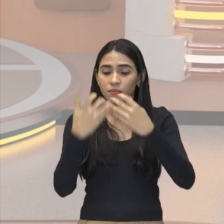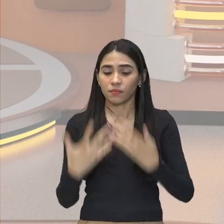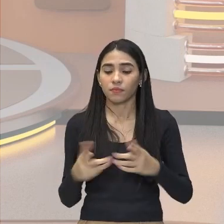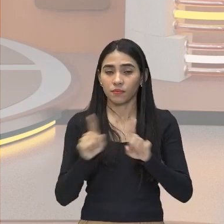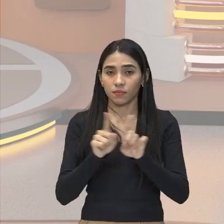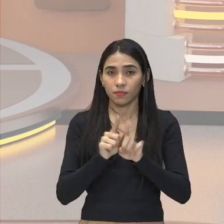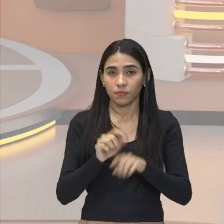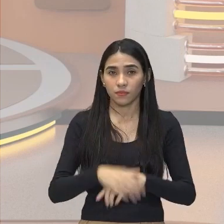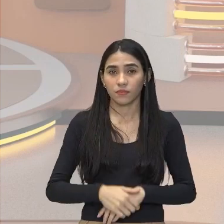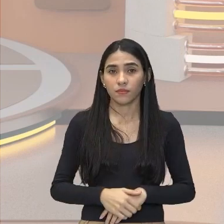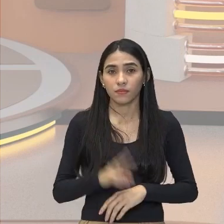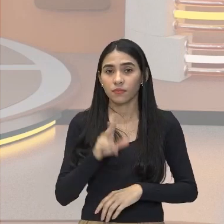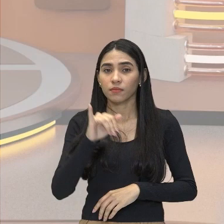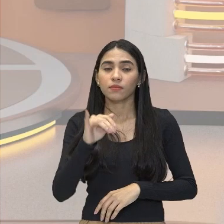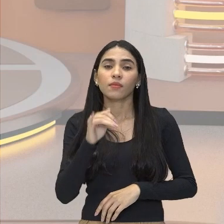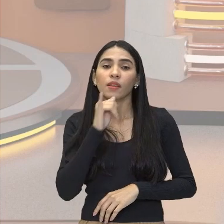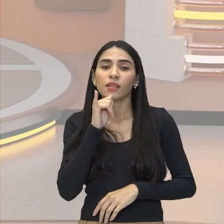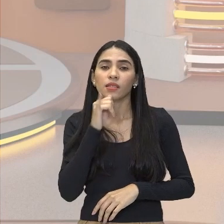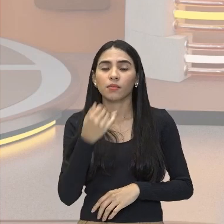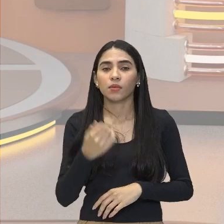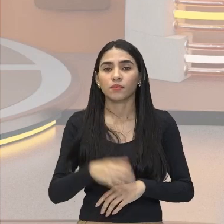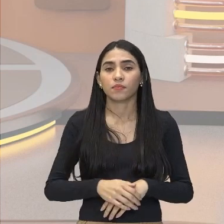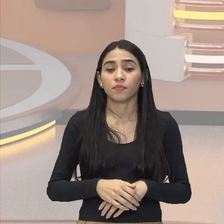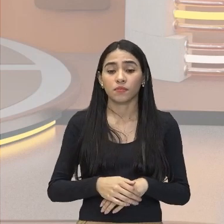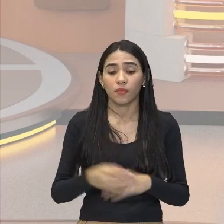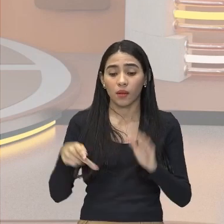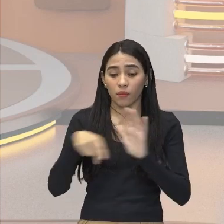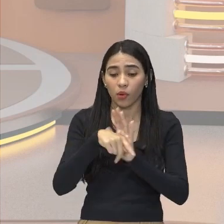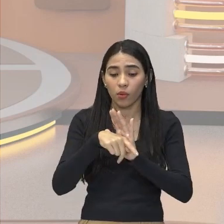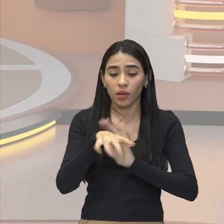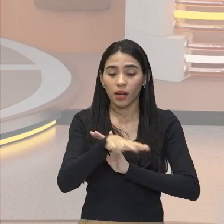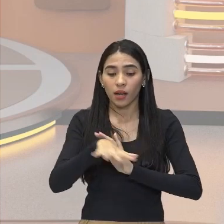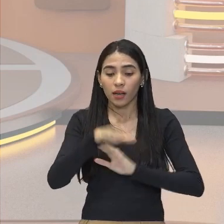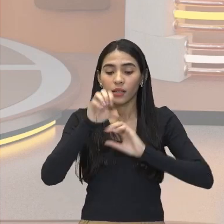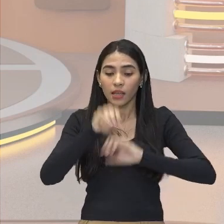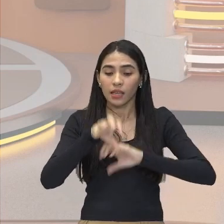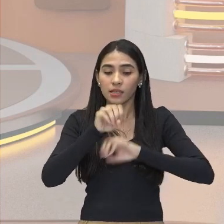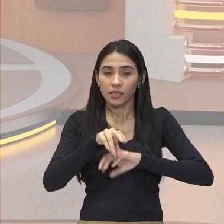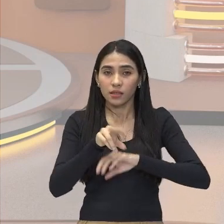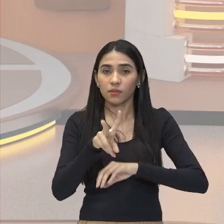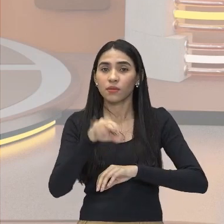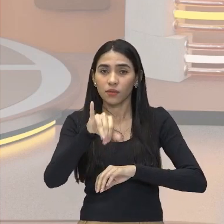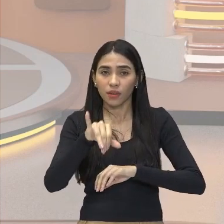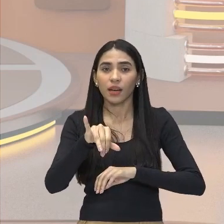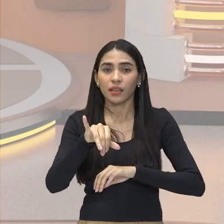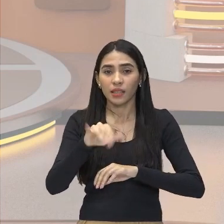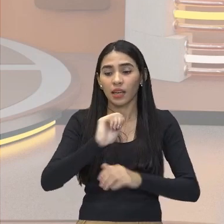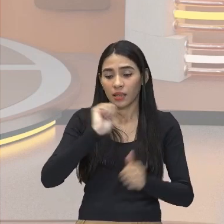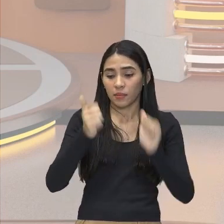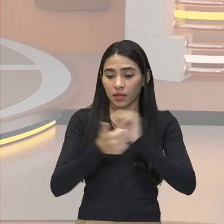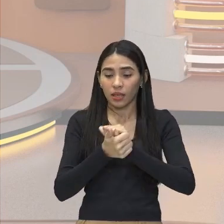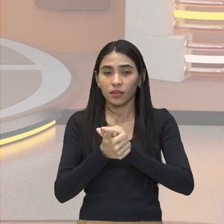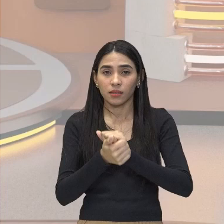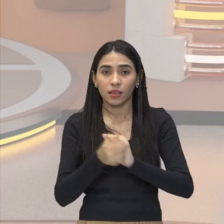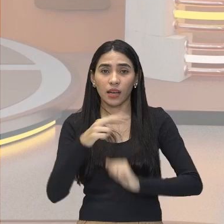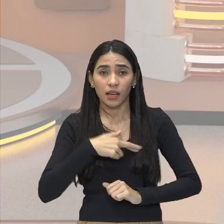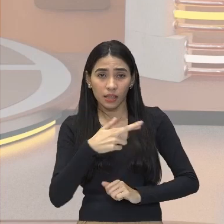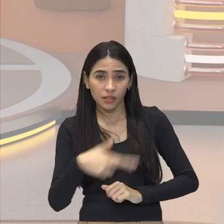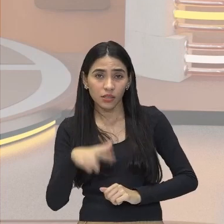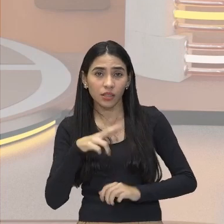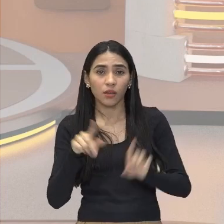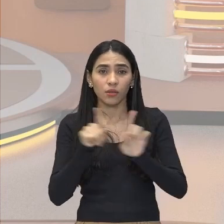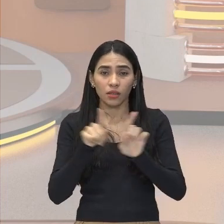não é? Ele vai dizer que a própria educação nos leva a essa adequação, a religião nos leva a